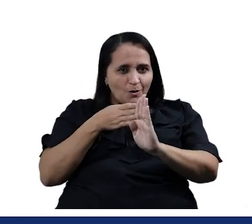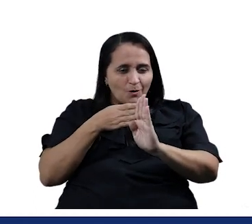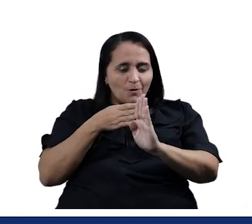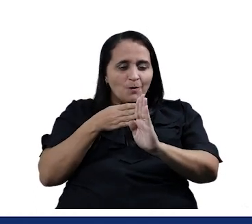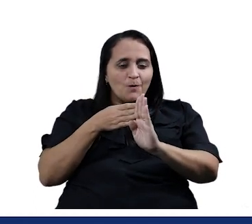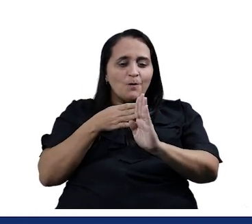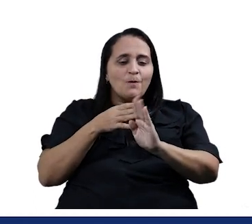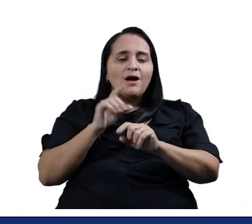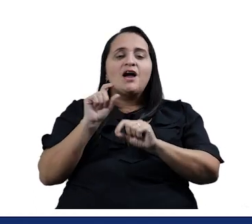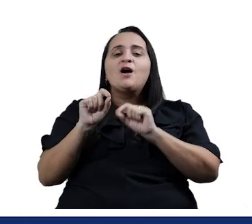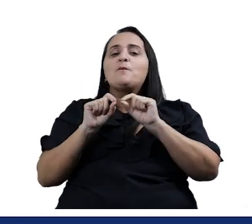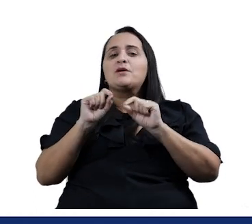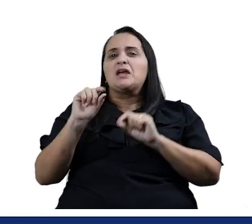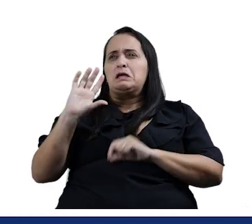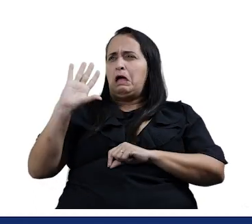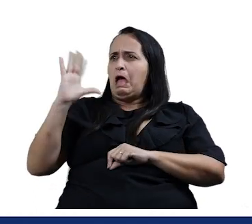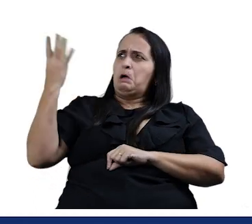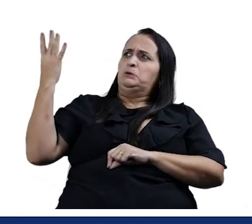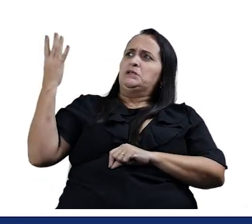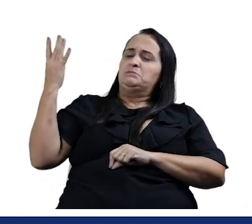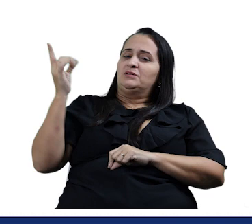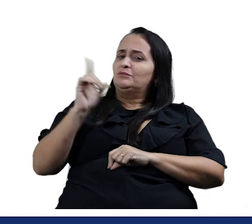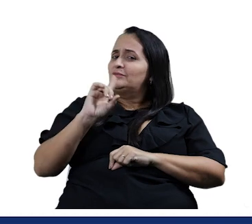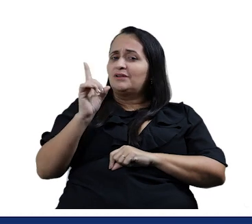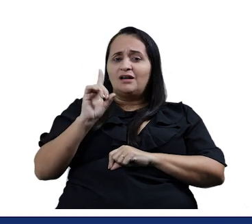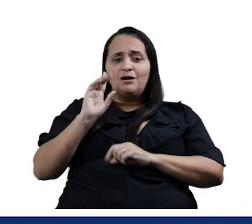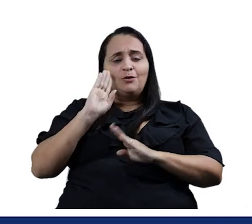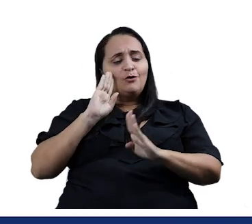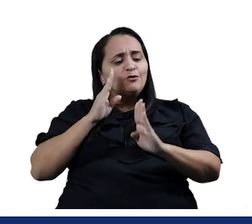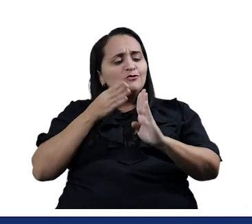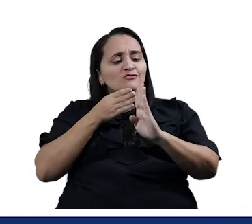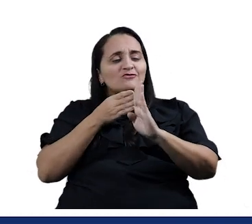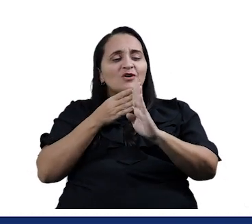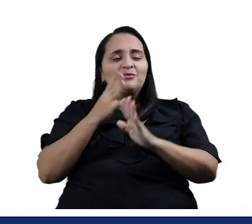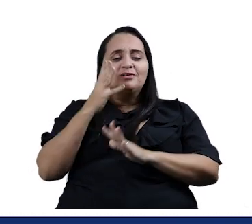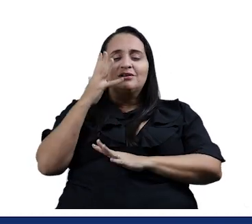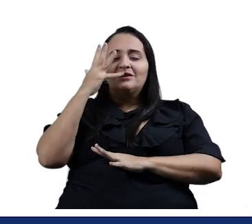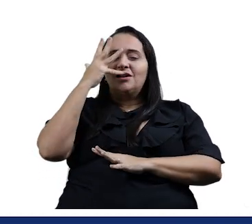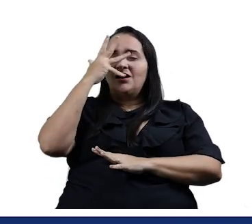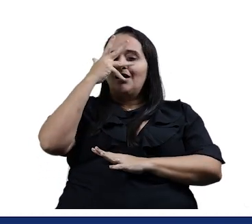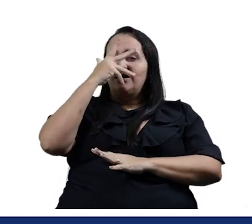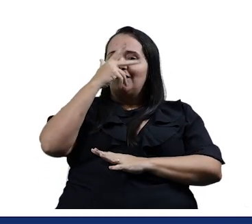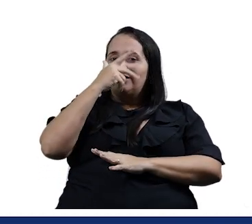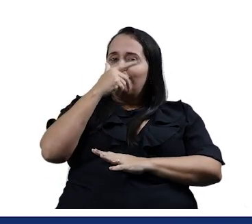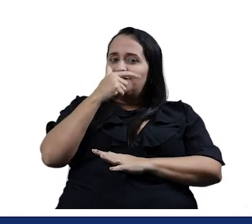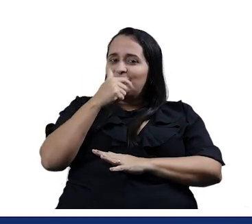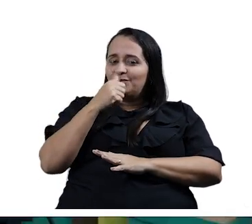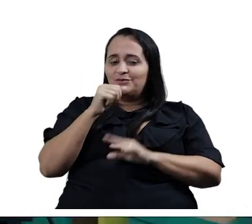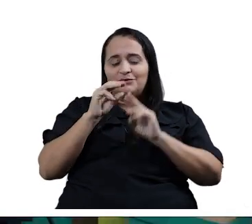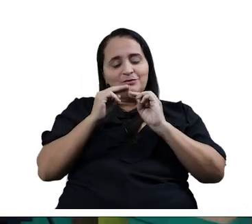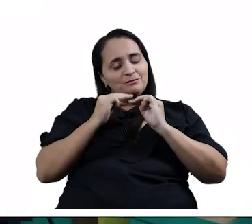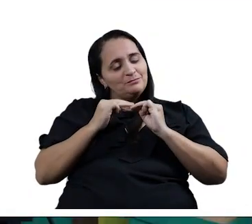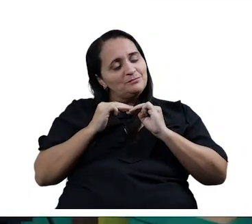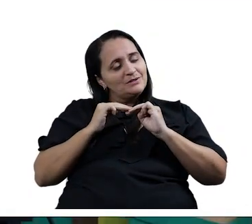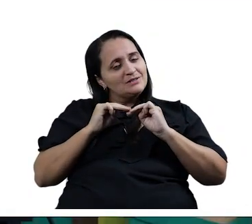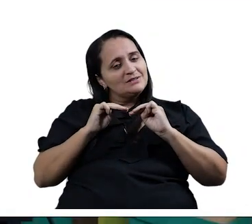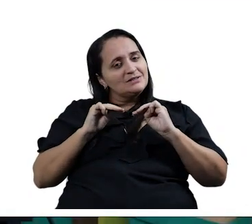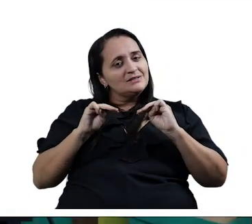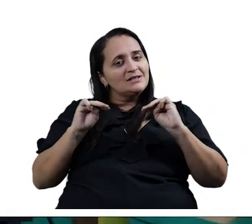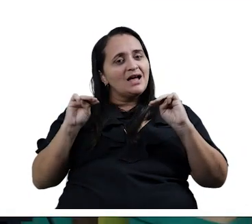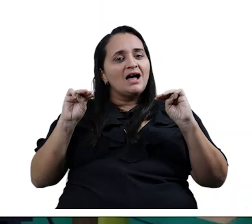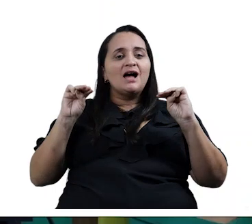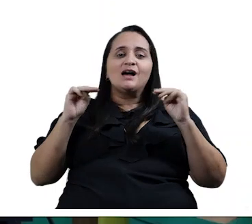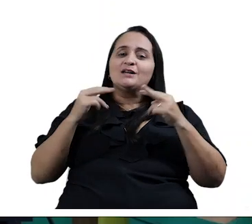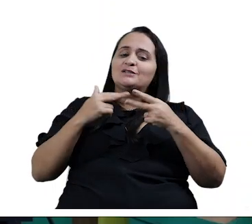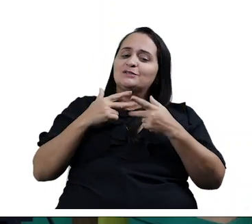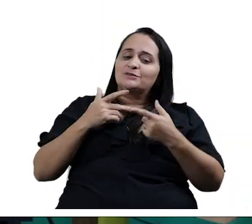real. O foco é trazer a beleza na forma de compor a mensagem. Por exemplo, às vezes você